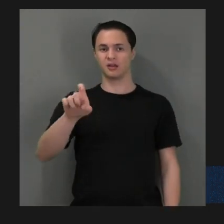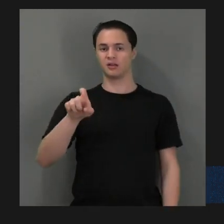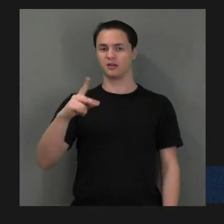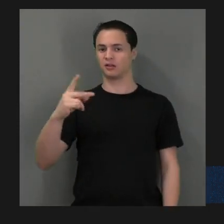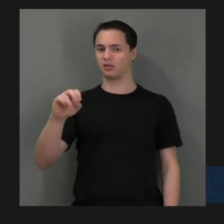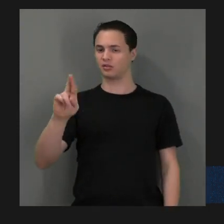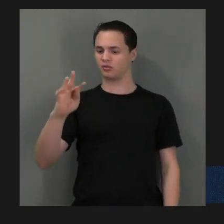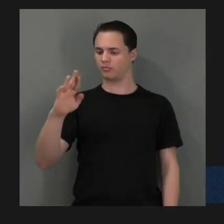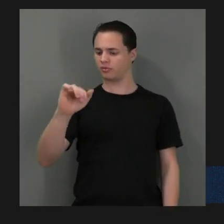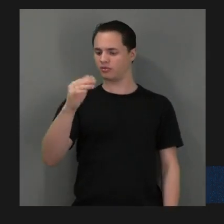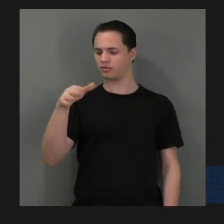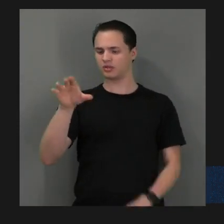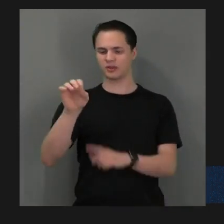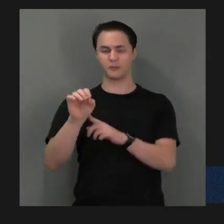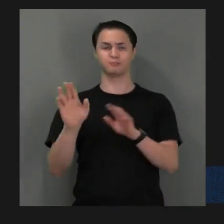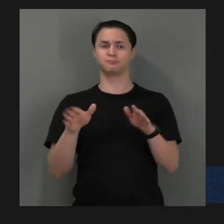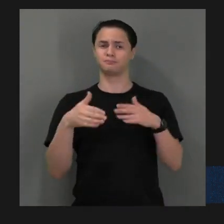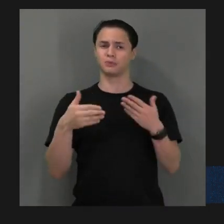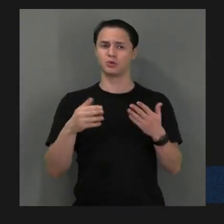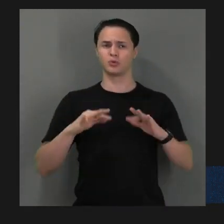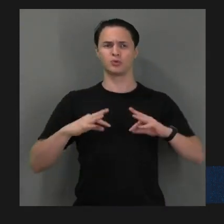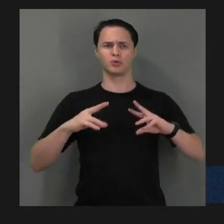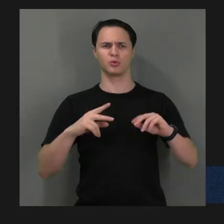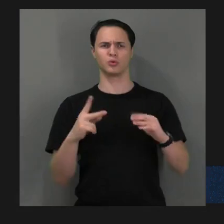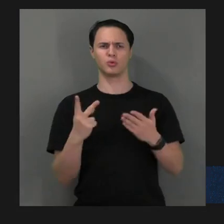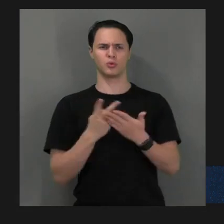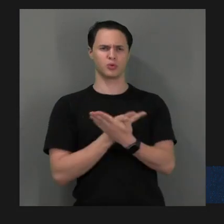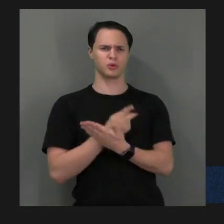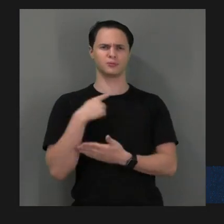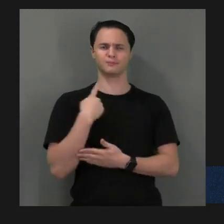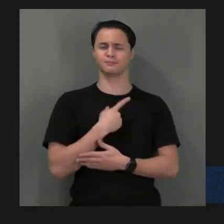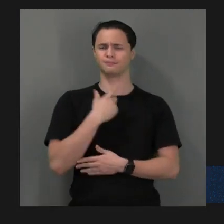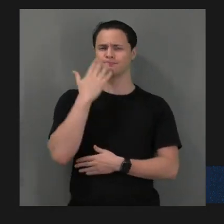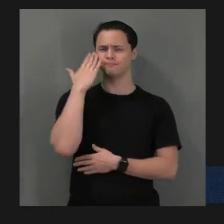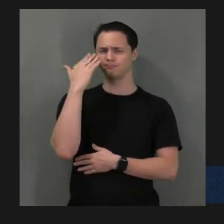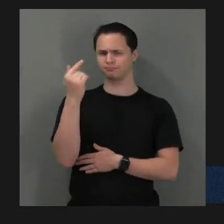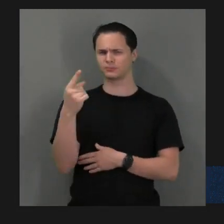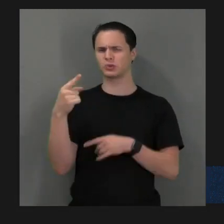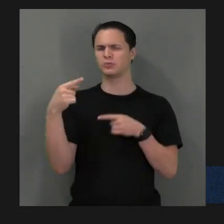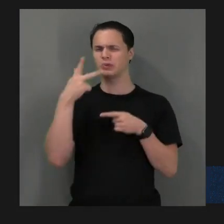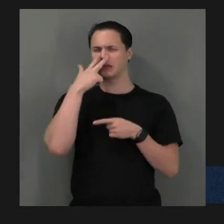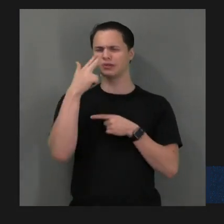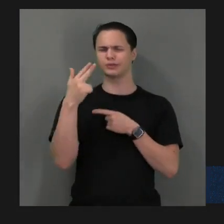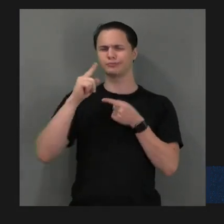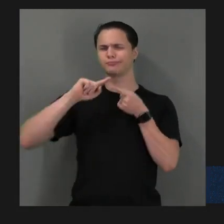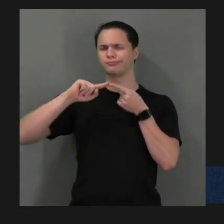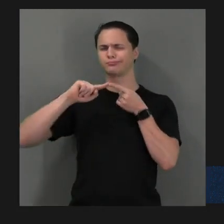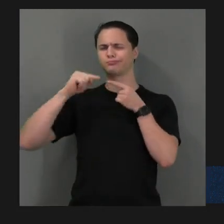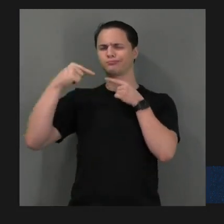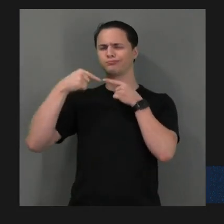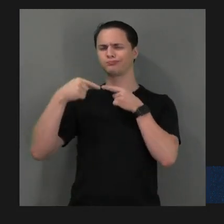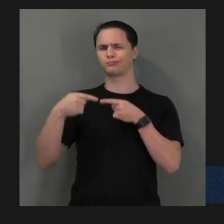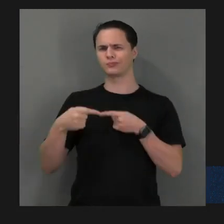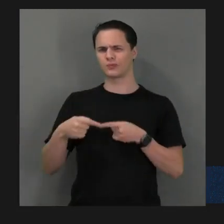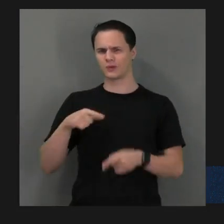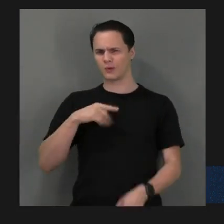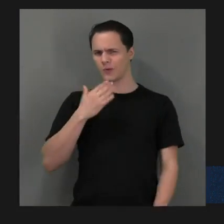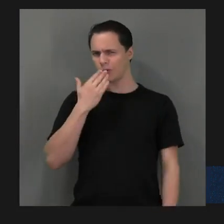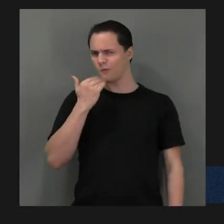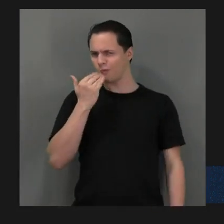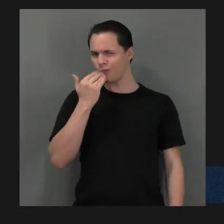acontecendo, coincidentemente, a gente sabe que não existe coincidência, não existe almoço grátis,